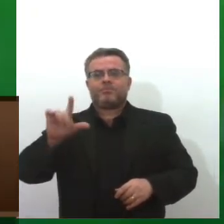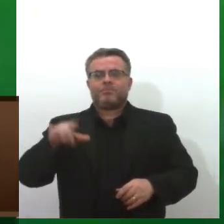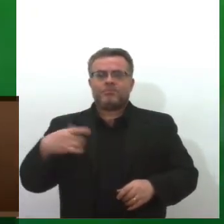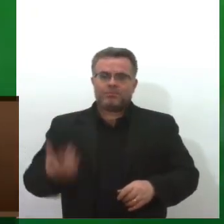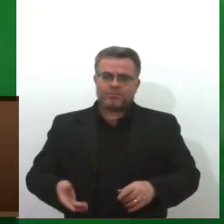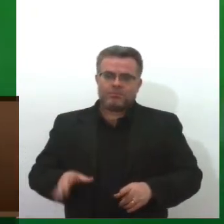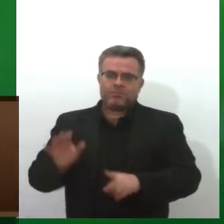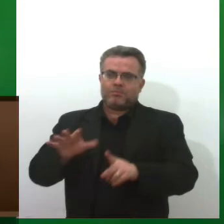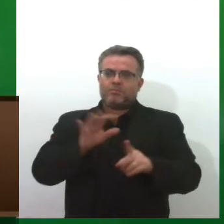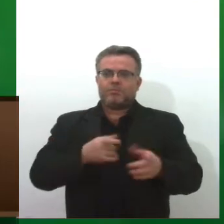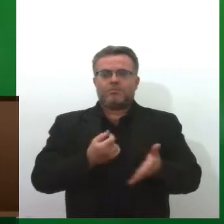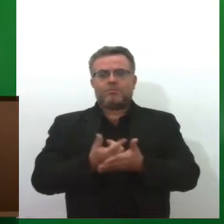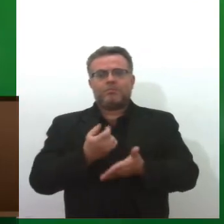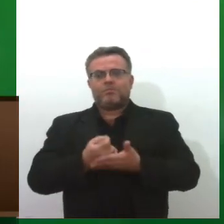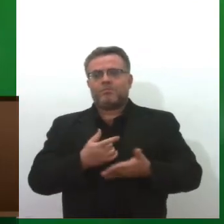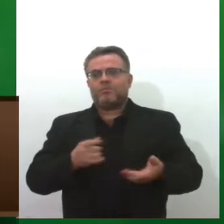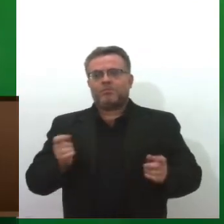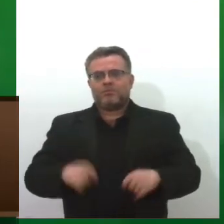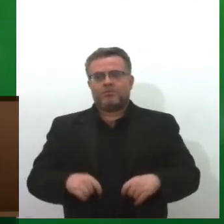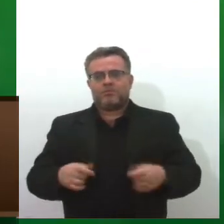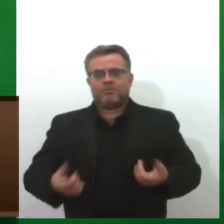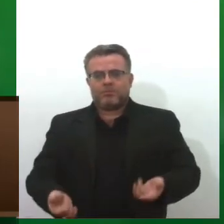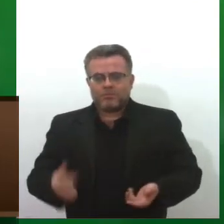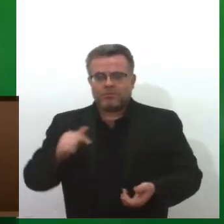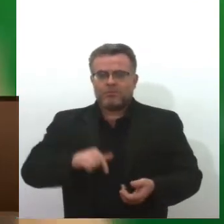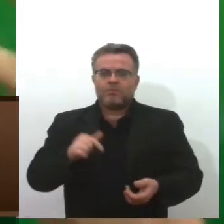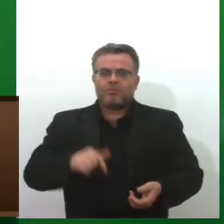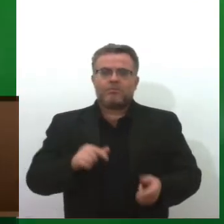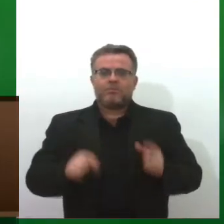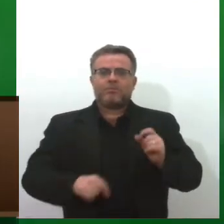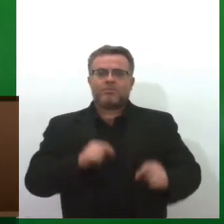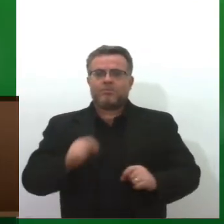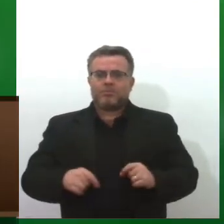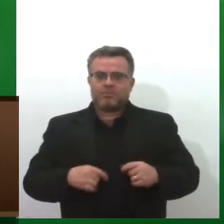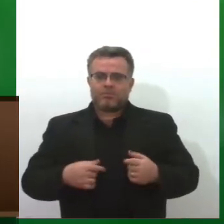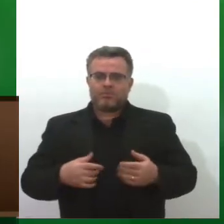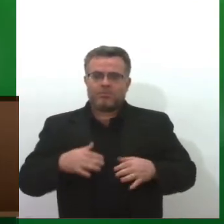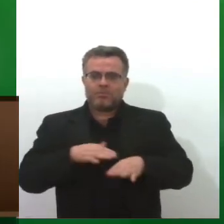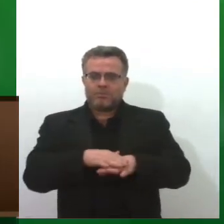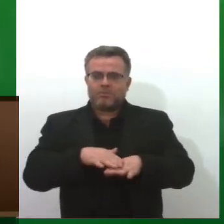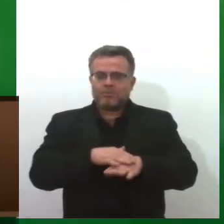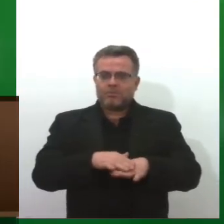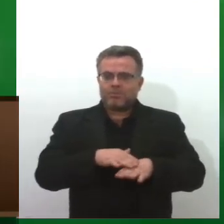no consumo. Aqui na Cealba, onde eu estou, eu venho conversando com alguns